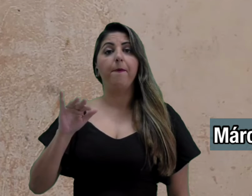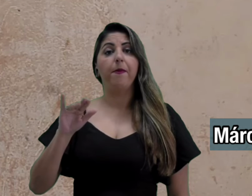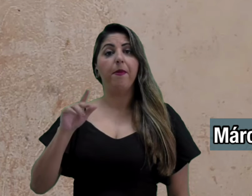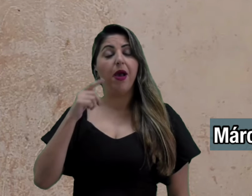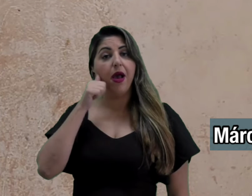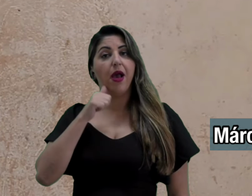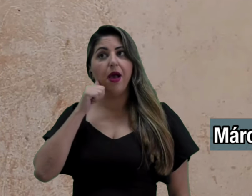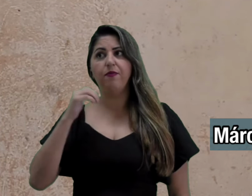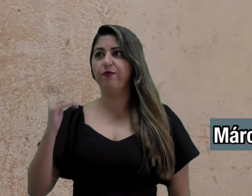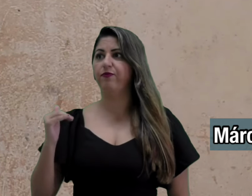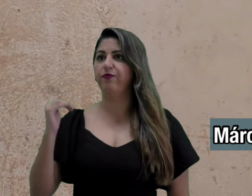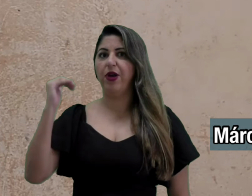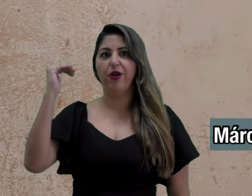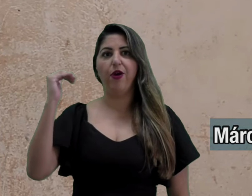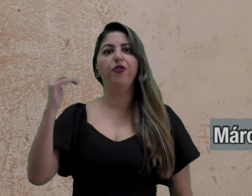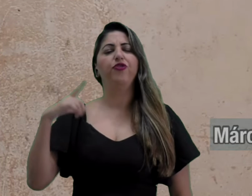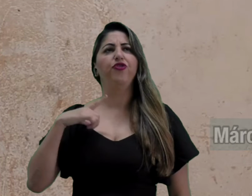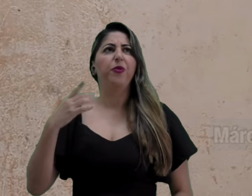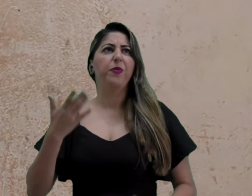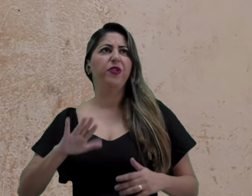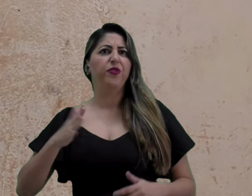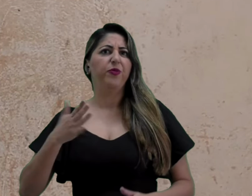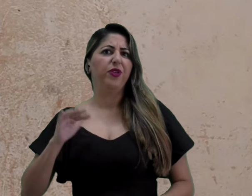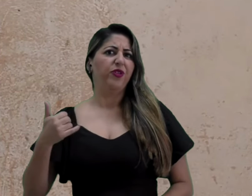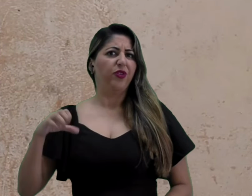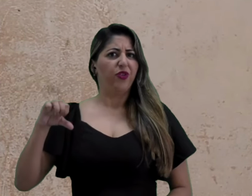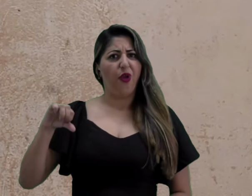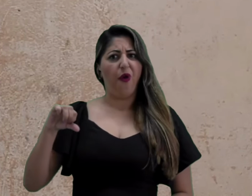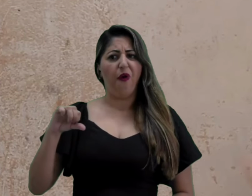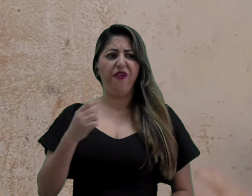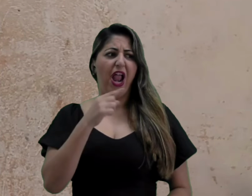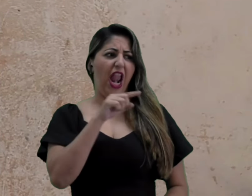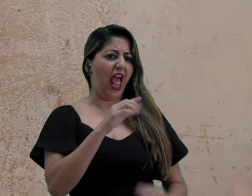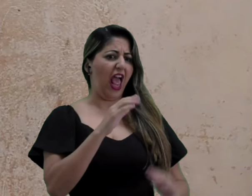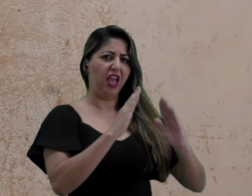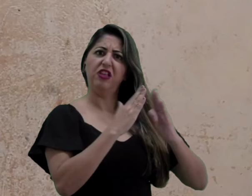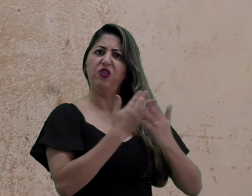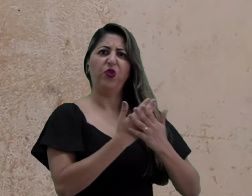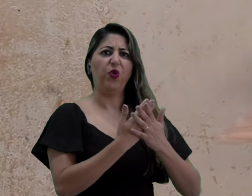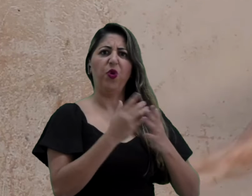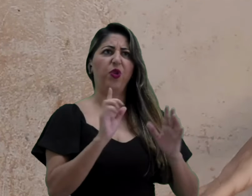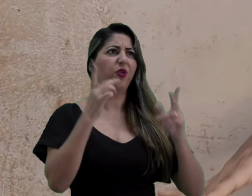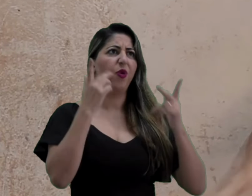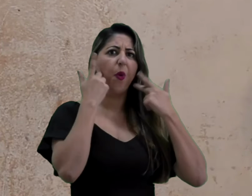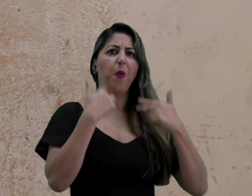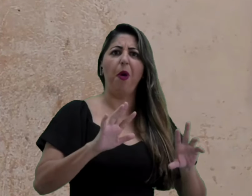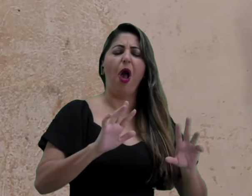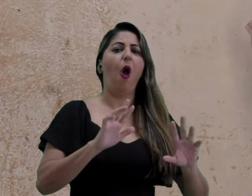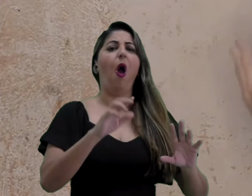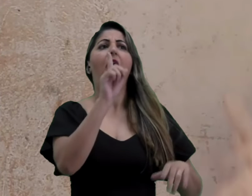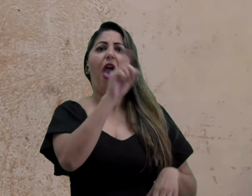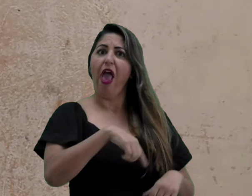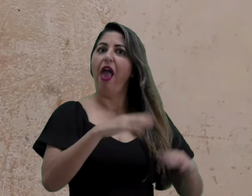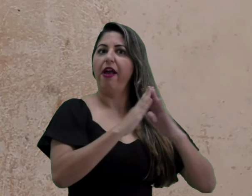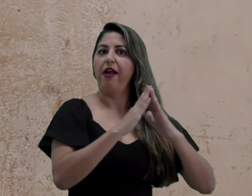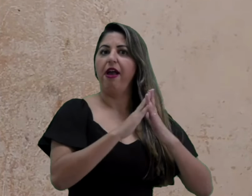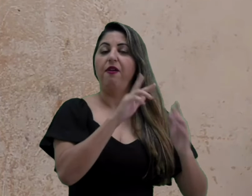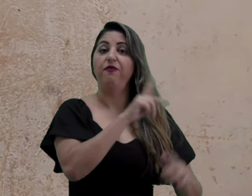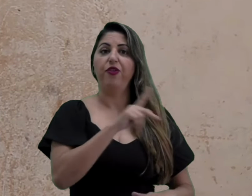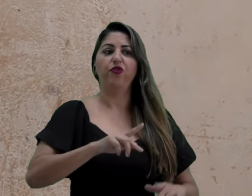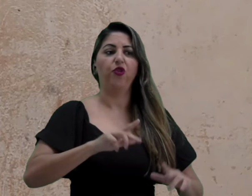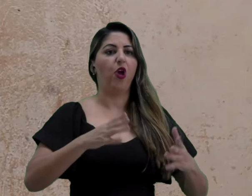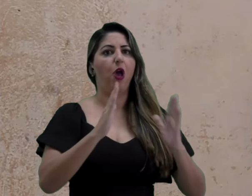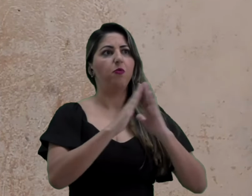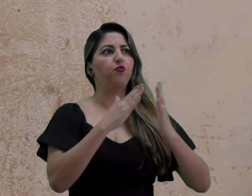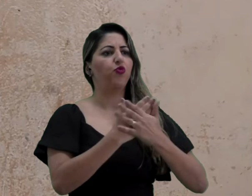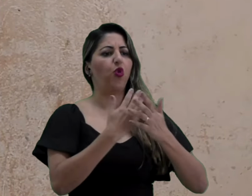anos. Não era uma escola convencional, era a casa da professora, em cuja sala havia uma grande mesa, onde sentavam todos os alunos